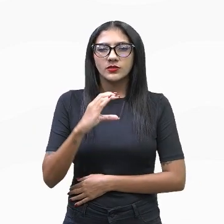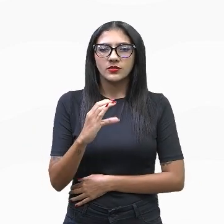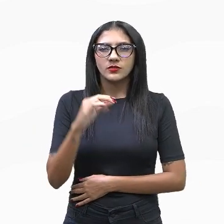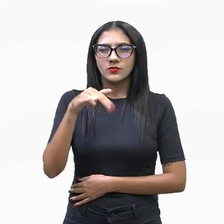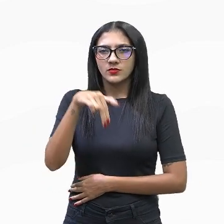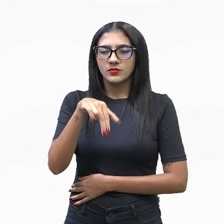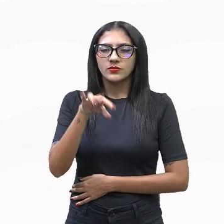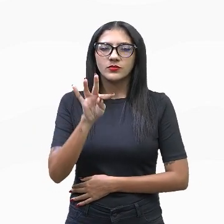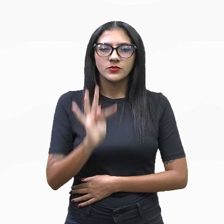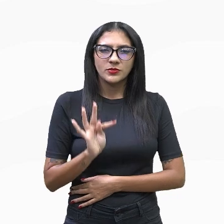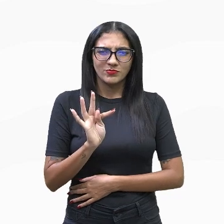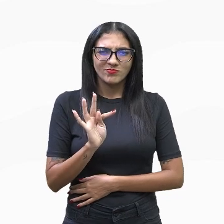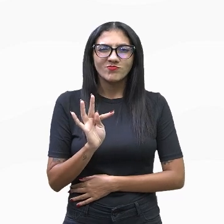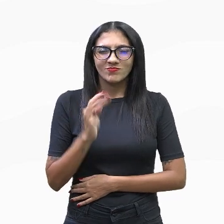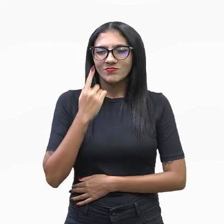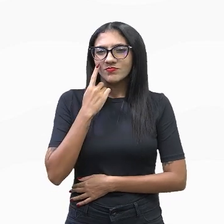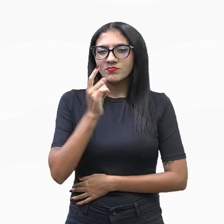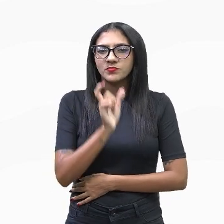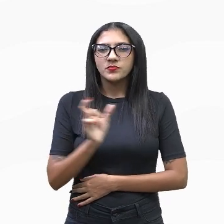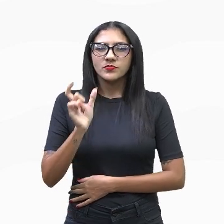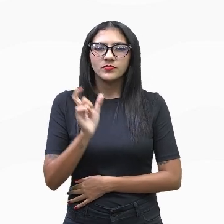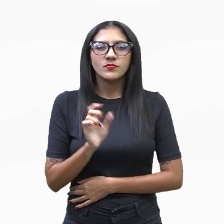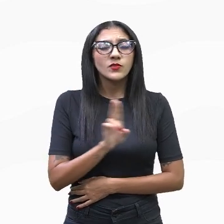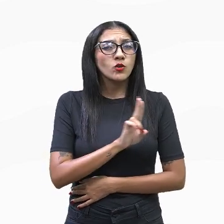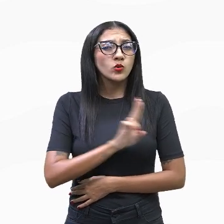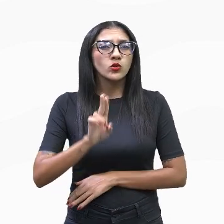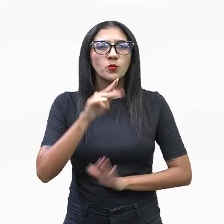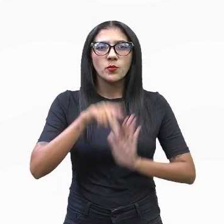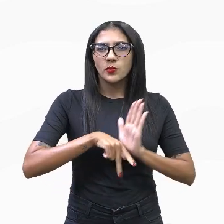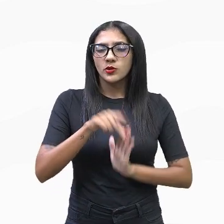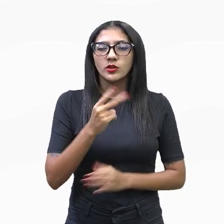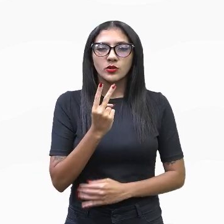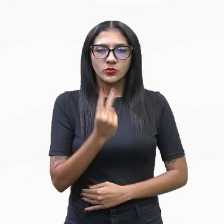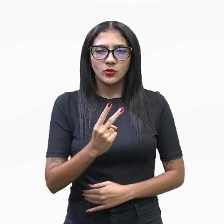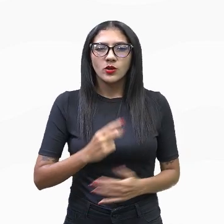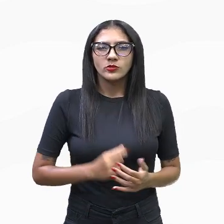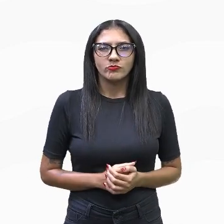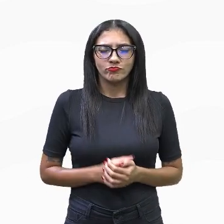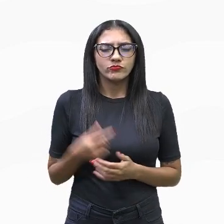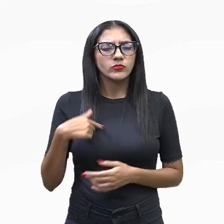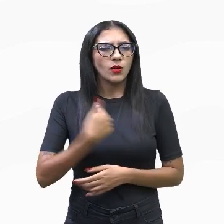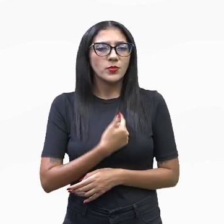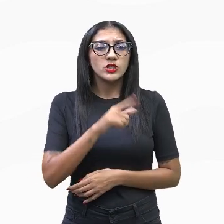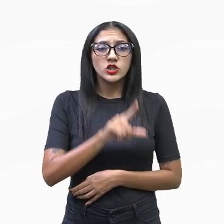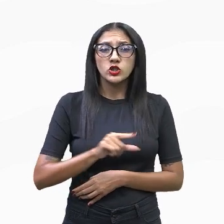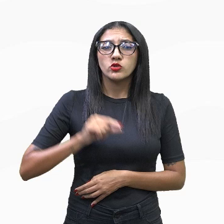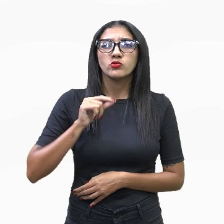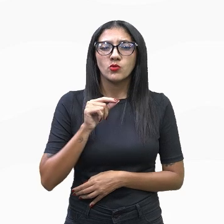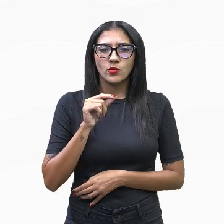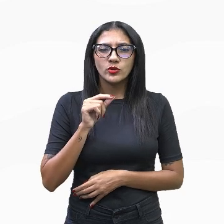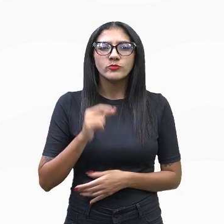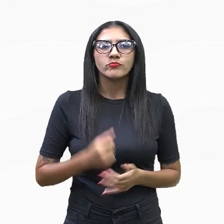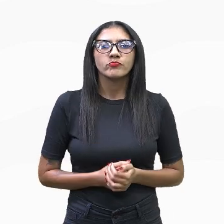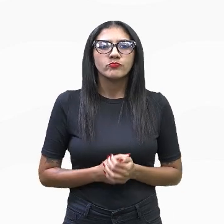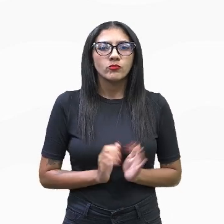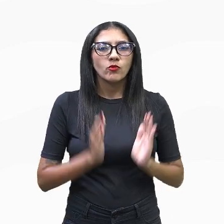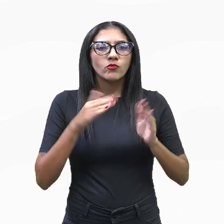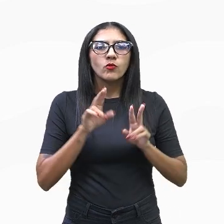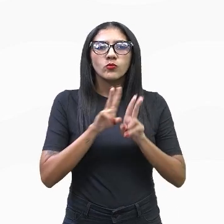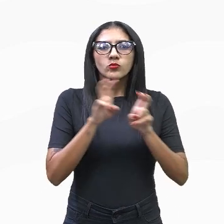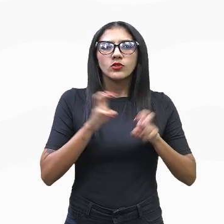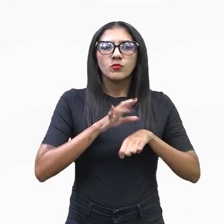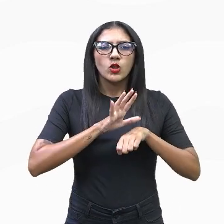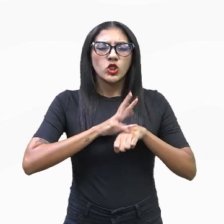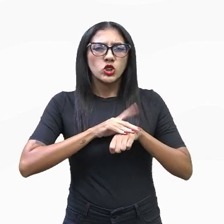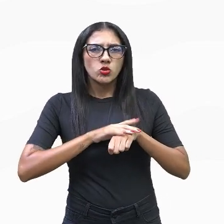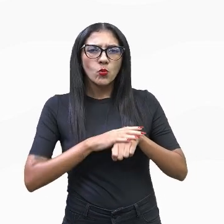DCNT. Que sigla, né? Nome do projeto 2, Minhas Escolhas e Hábitos, uma abordagem sobre